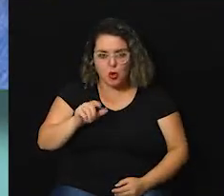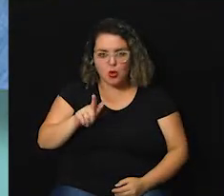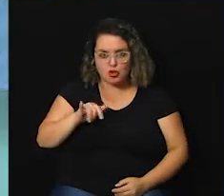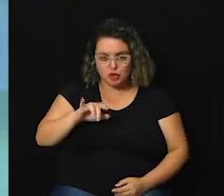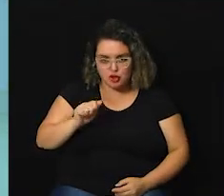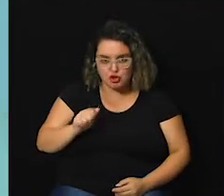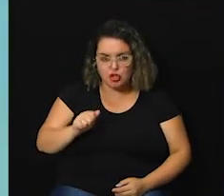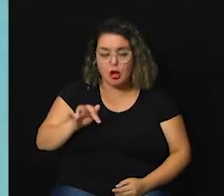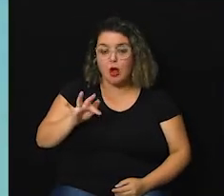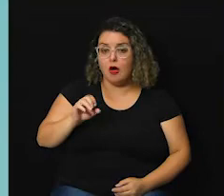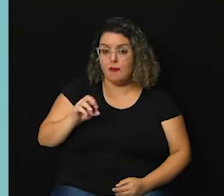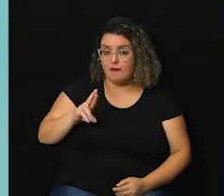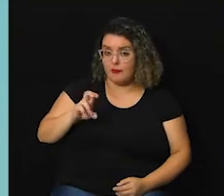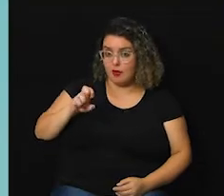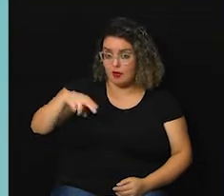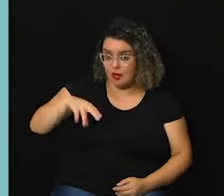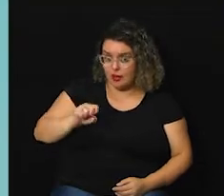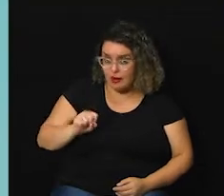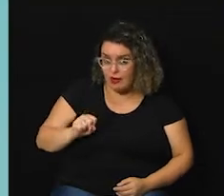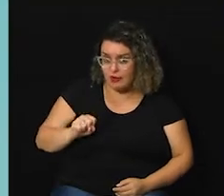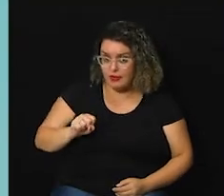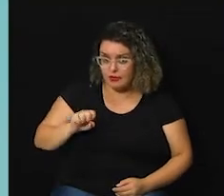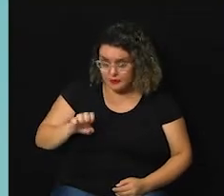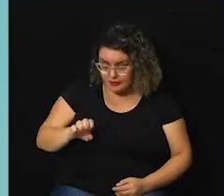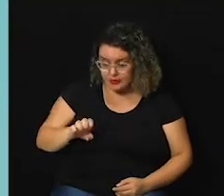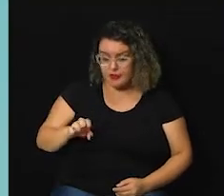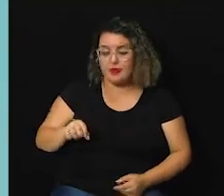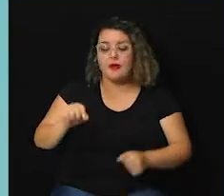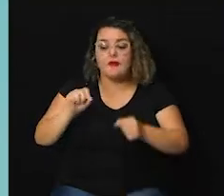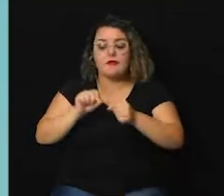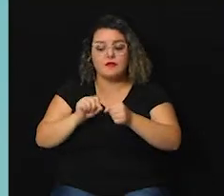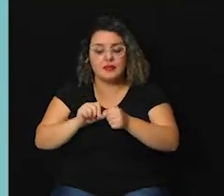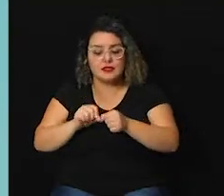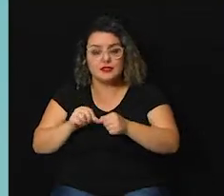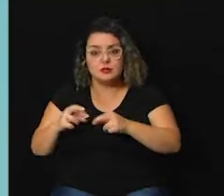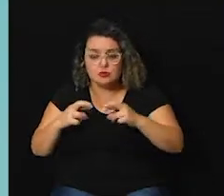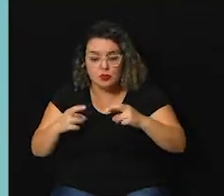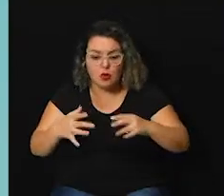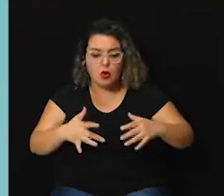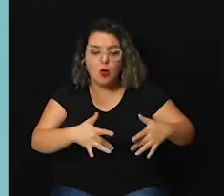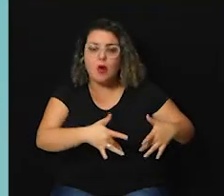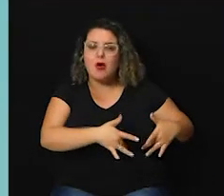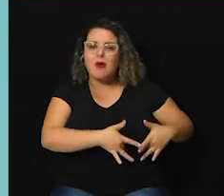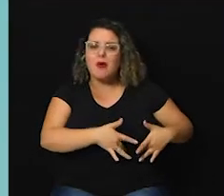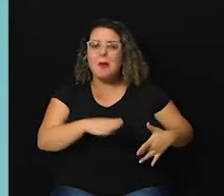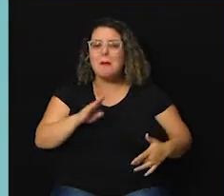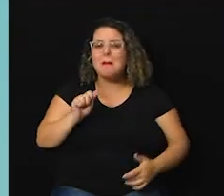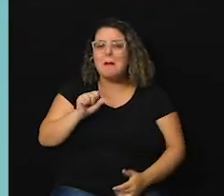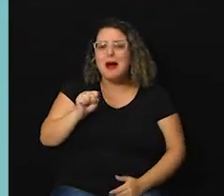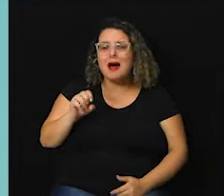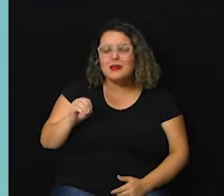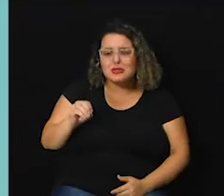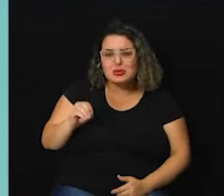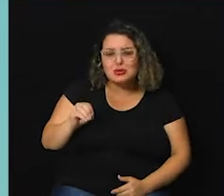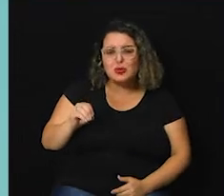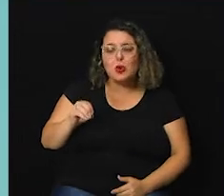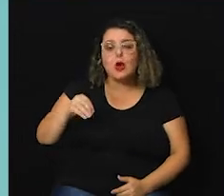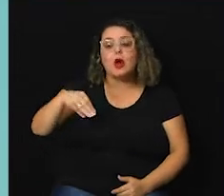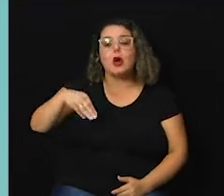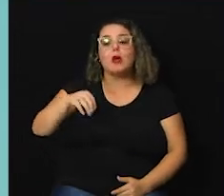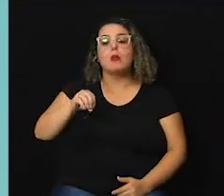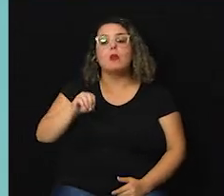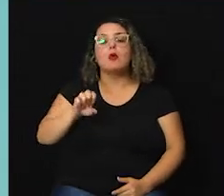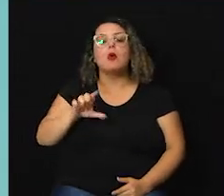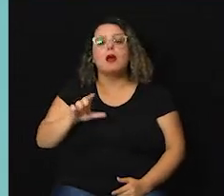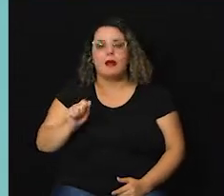forense, e durante essa necrópsia foi coletado órgãos como fígado, baço e moela